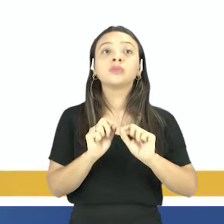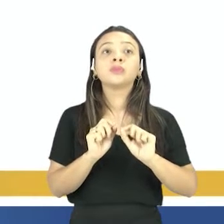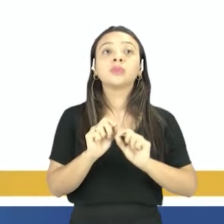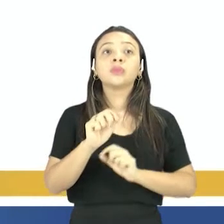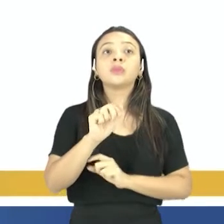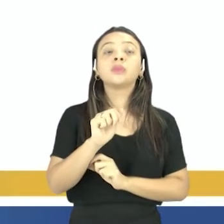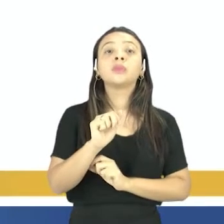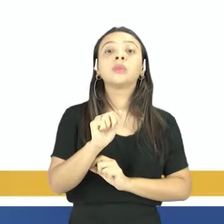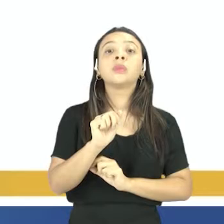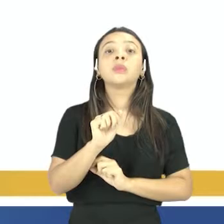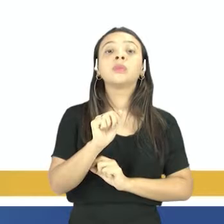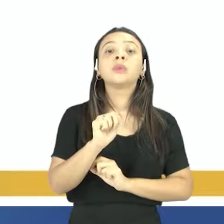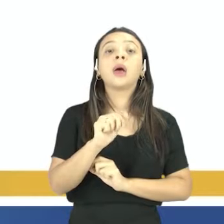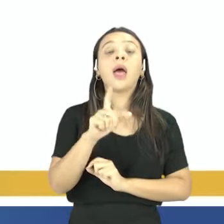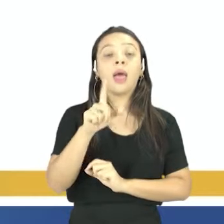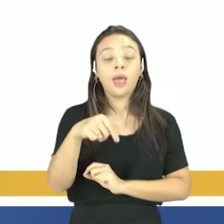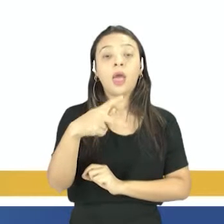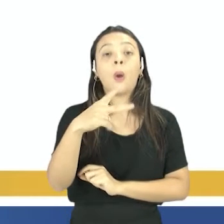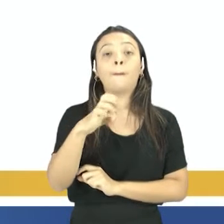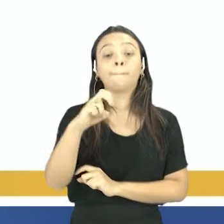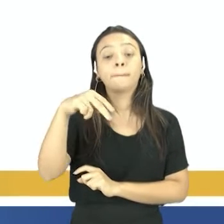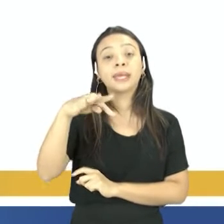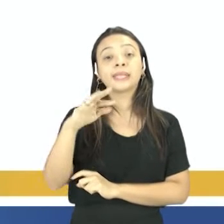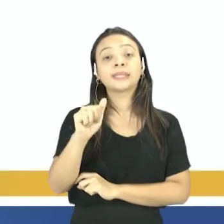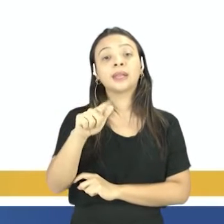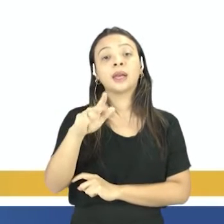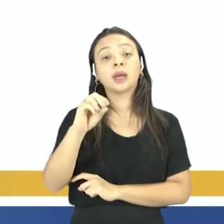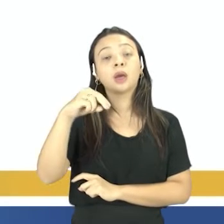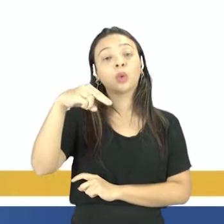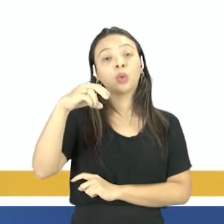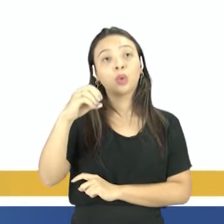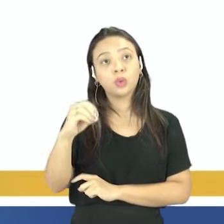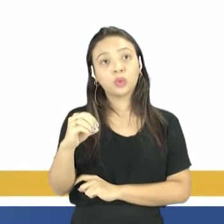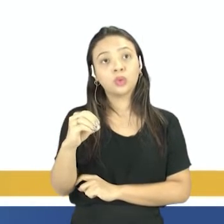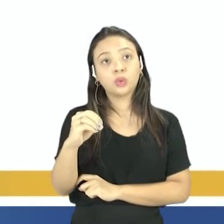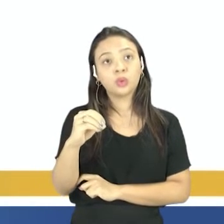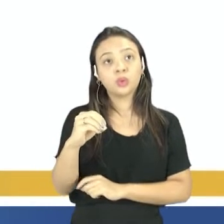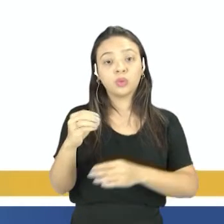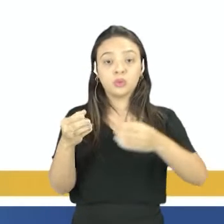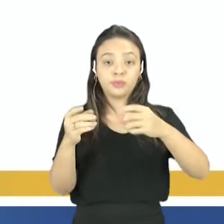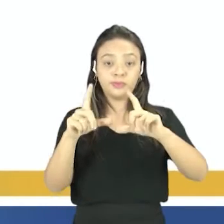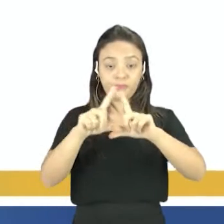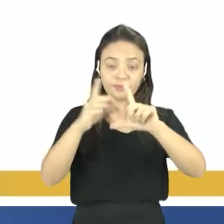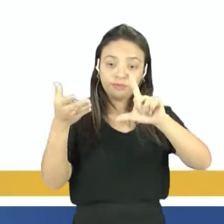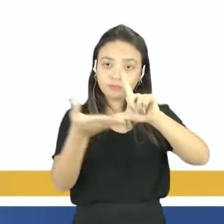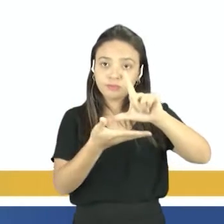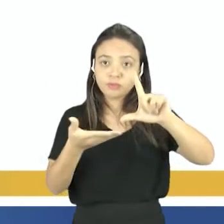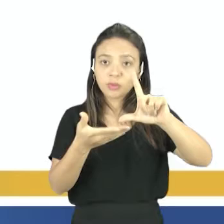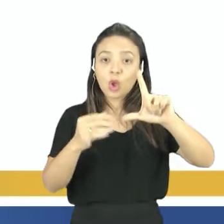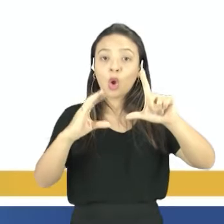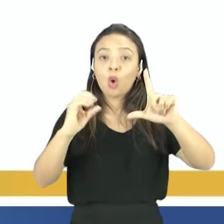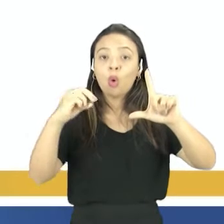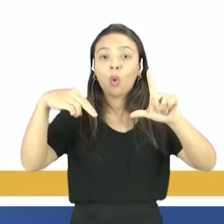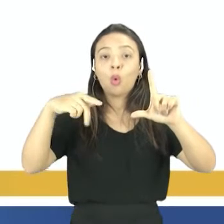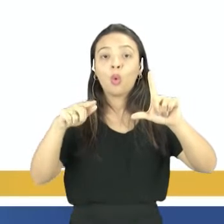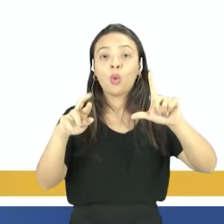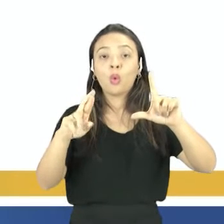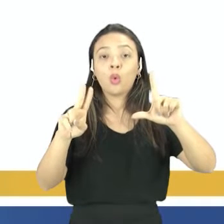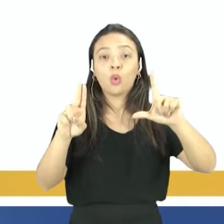Ou seja, é um pentágono congruente ao pentágono da base. Isso quer dizer que